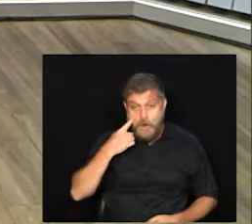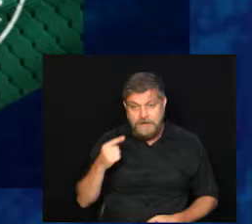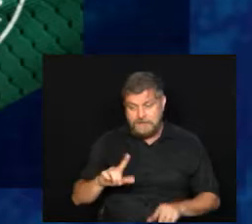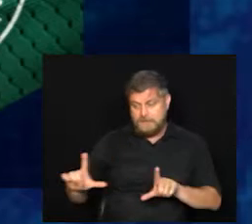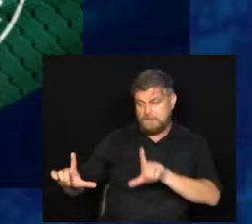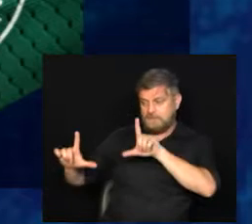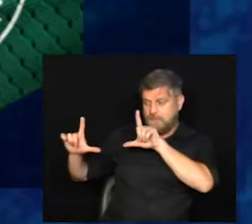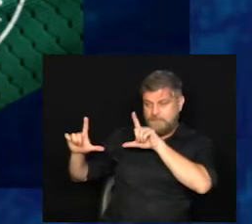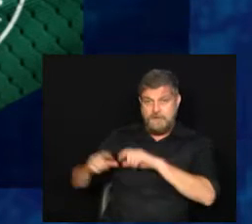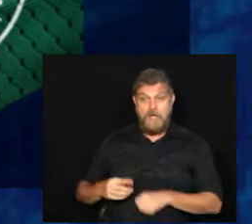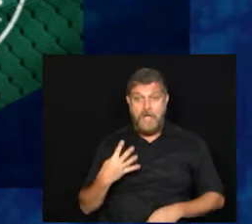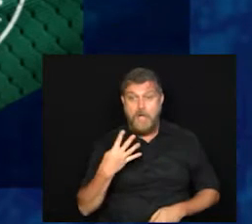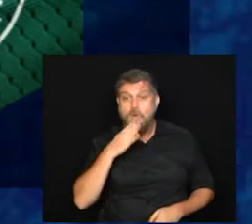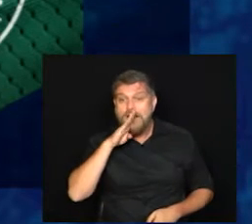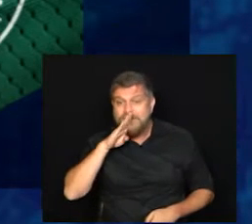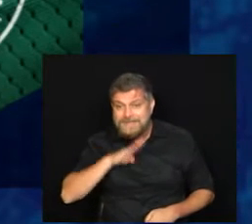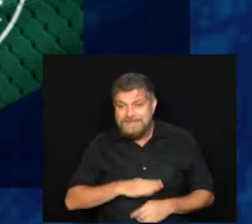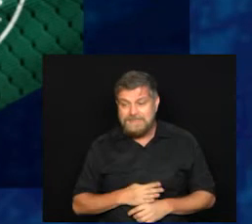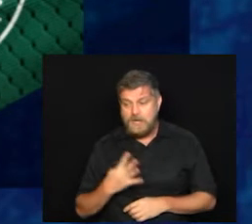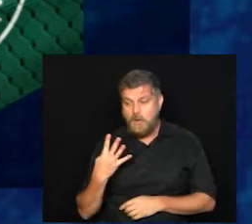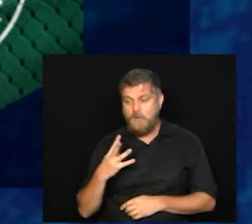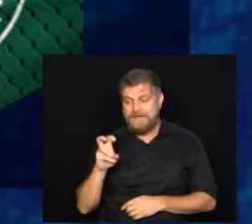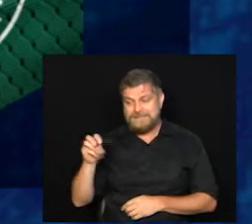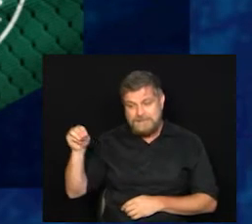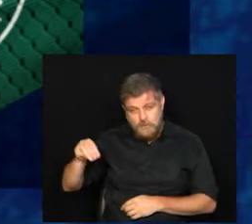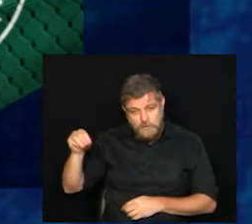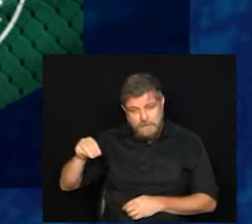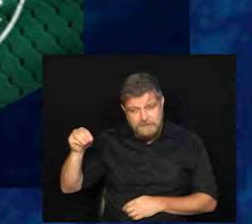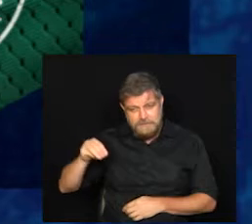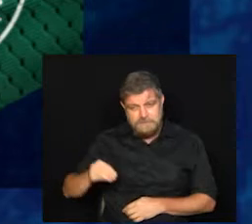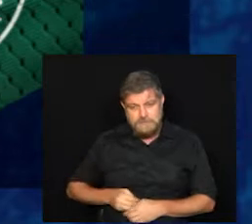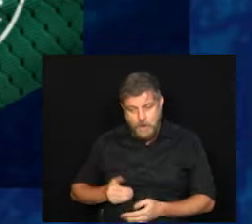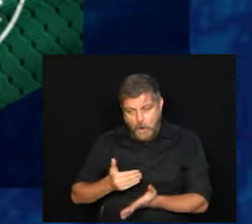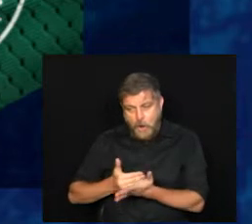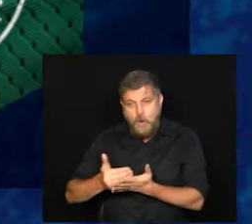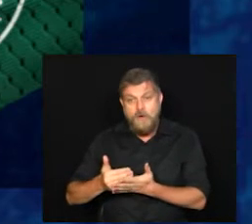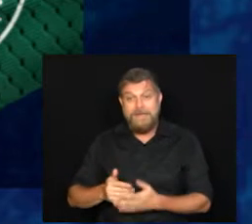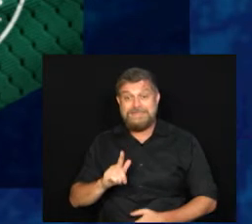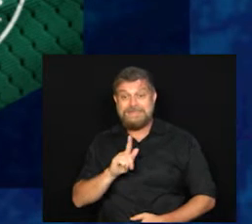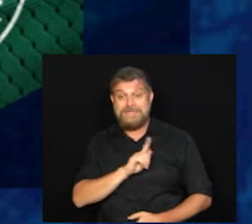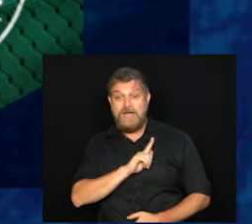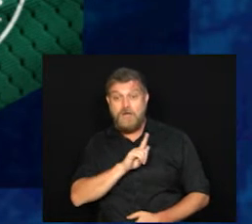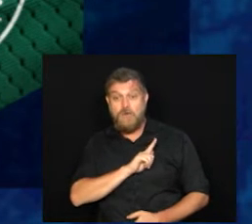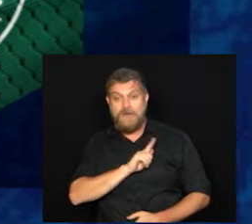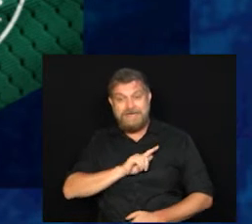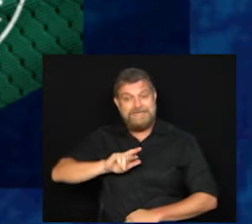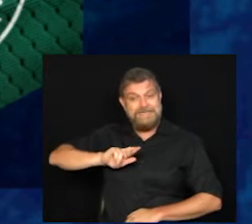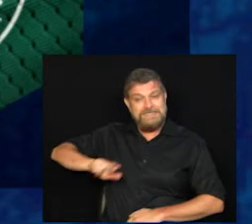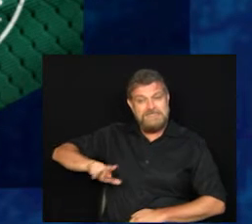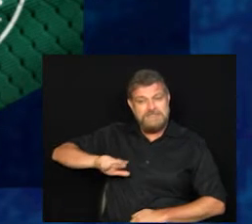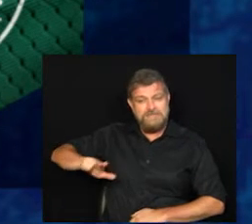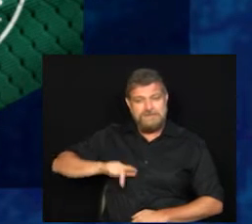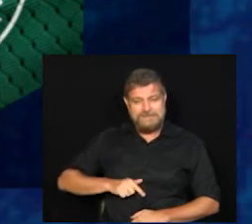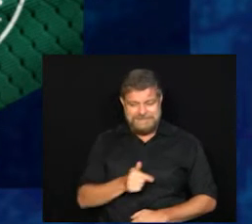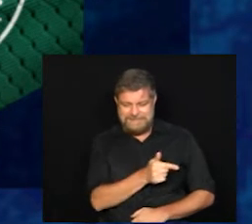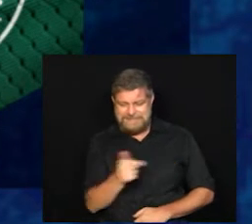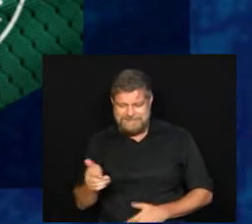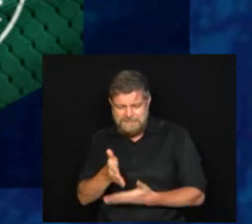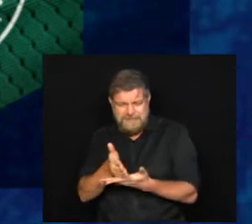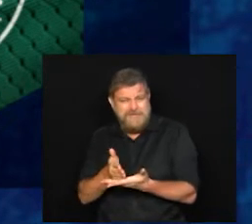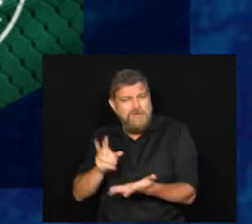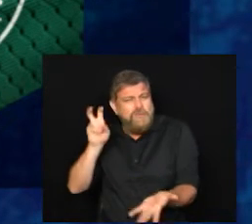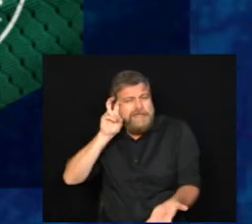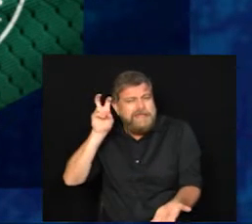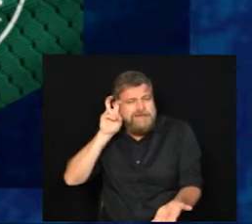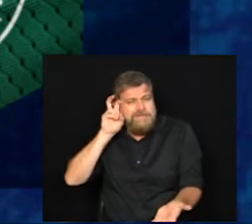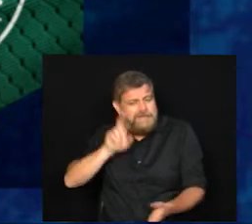tela, 4 horas e 45 minutos é o horário da partida do Guarani, diferente, né? No meio da semana, em plena